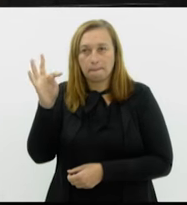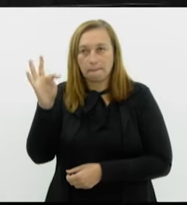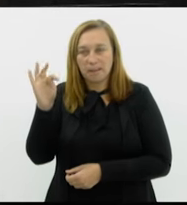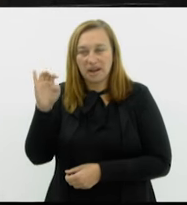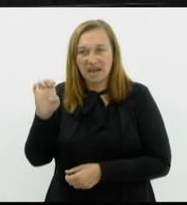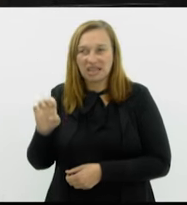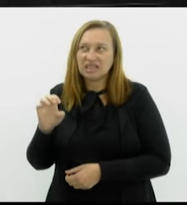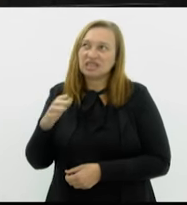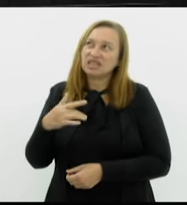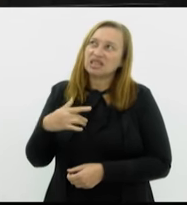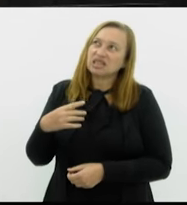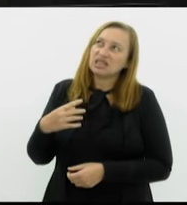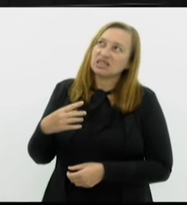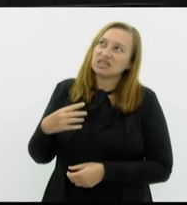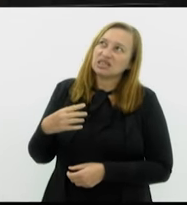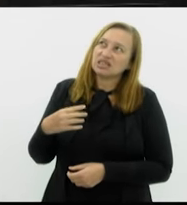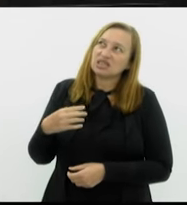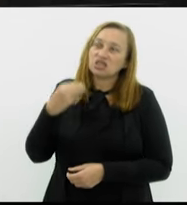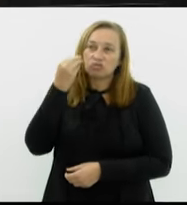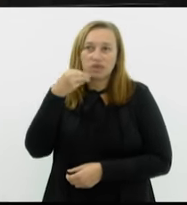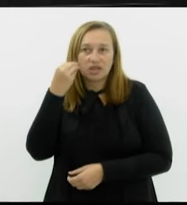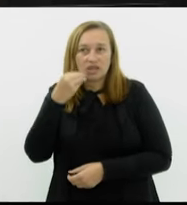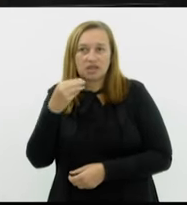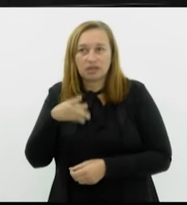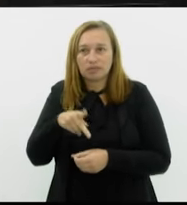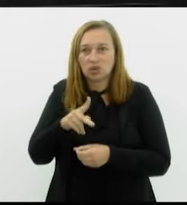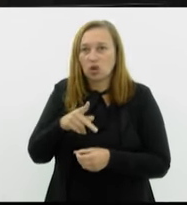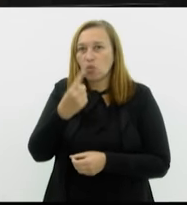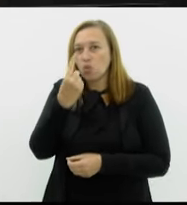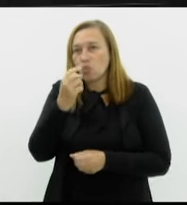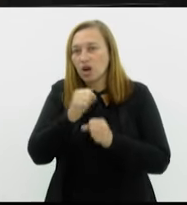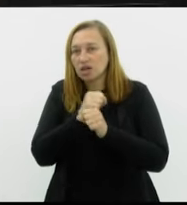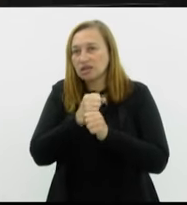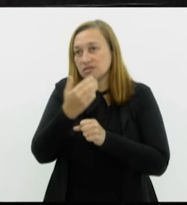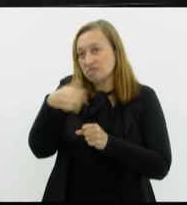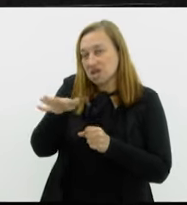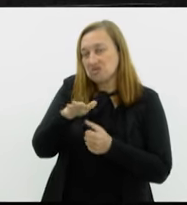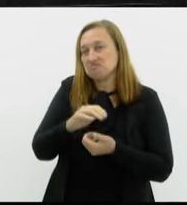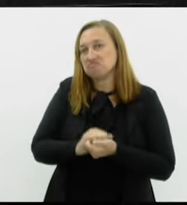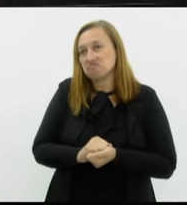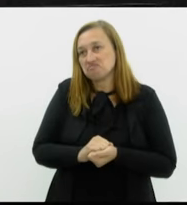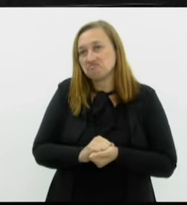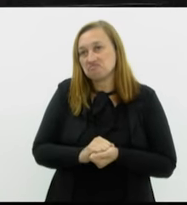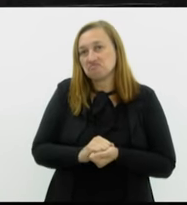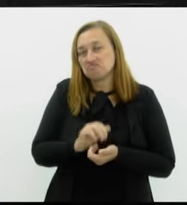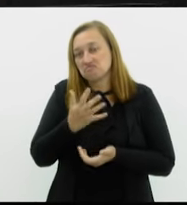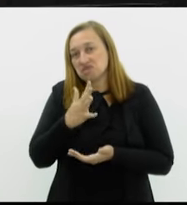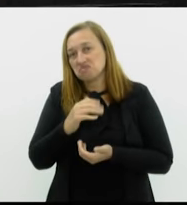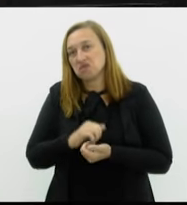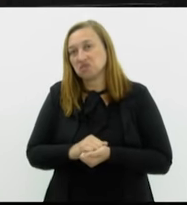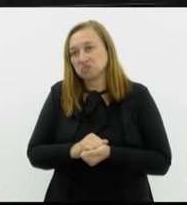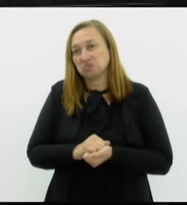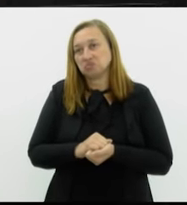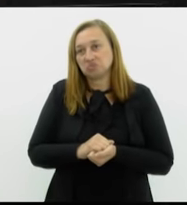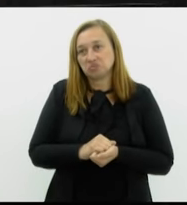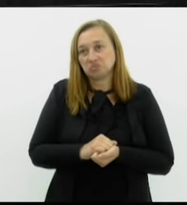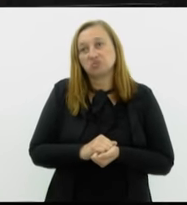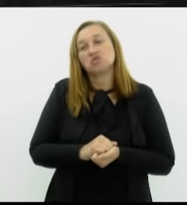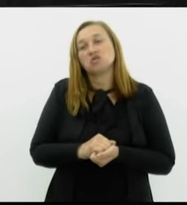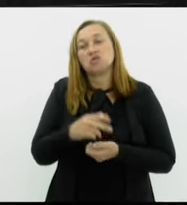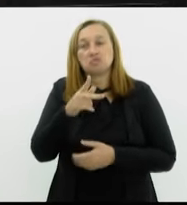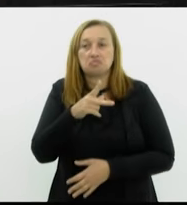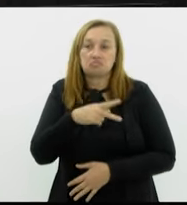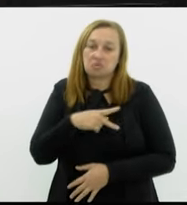Petrobras aproximadamente um ano e meio. Foi lícito o presidente